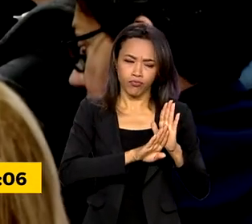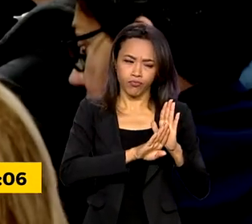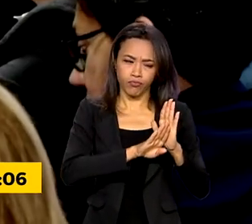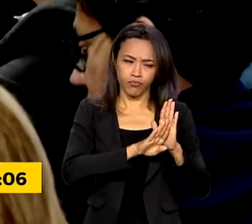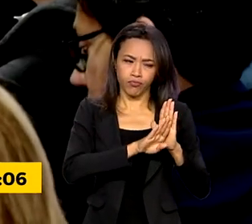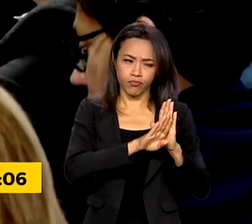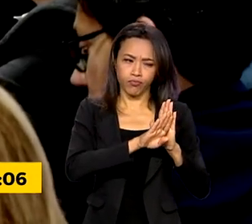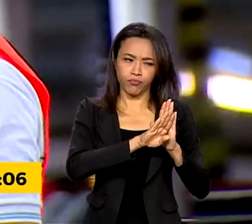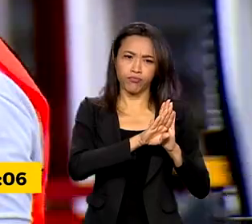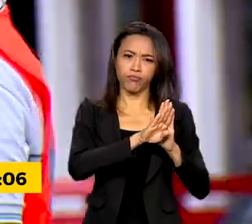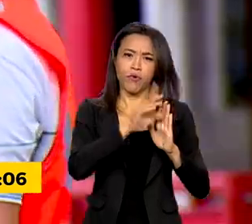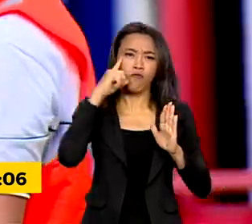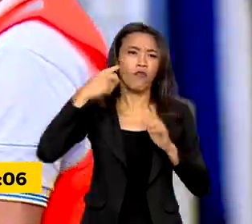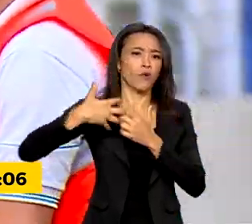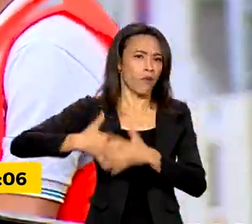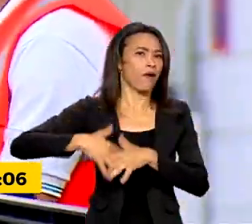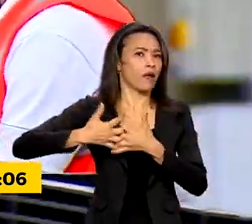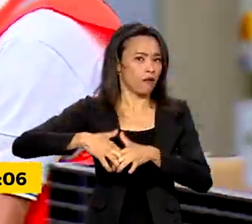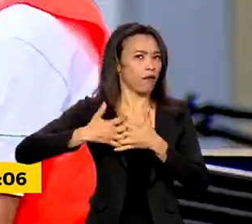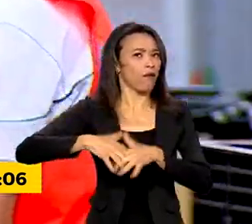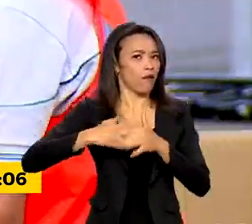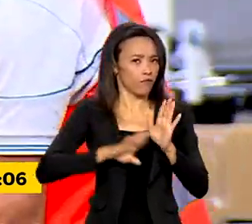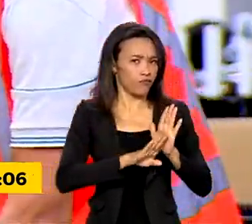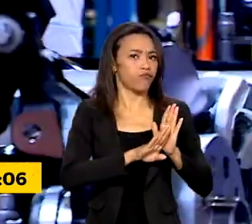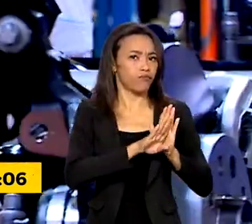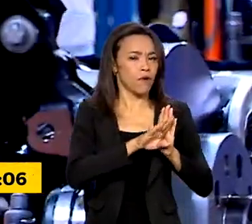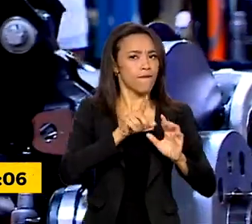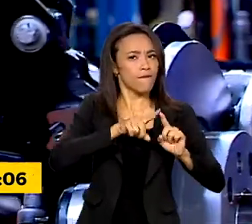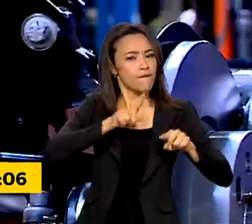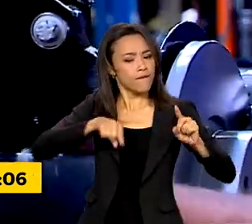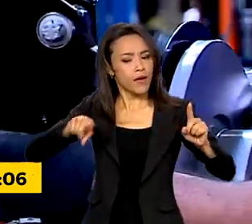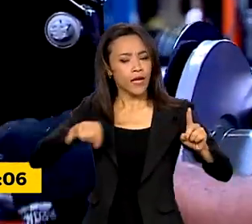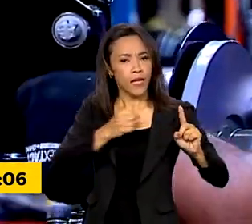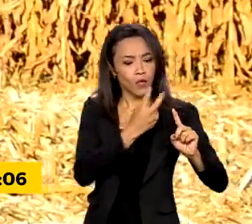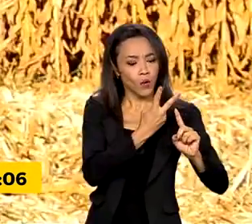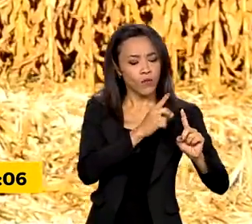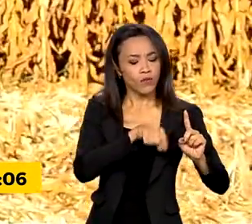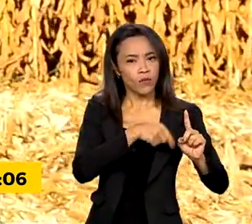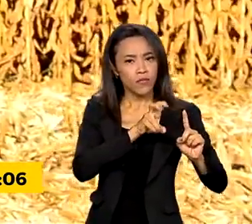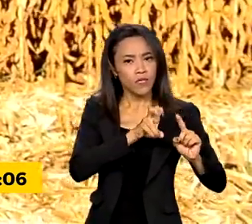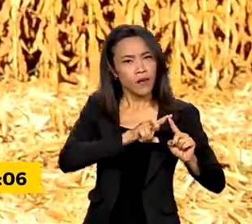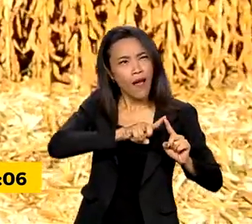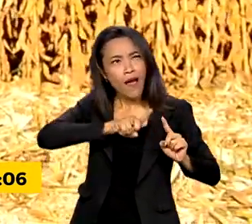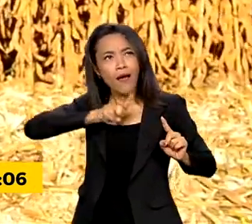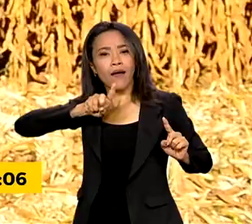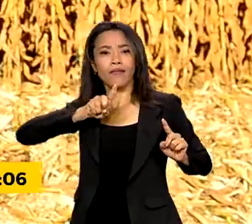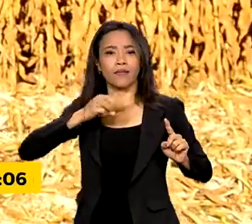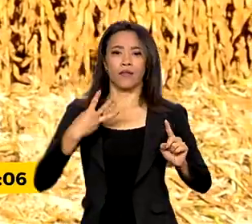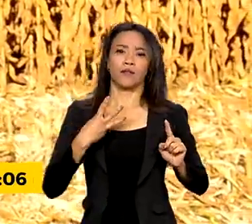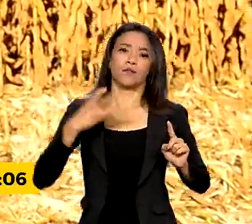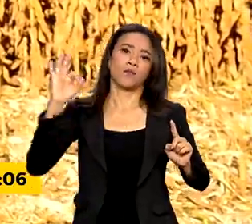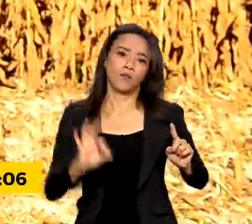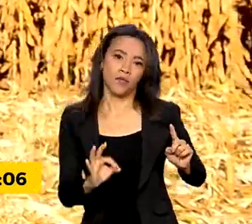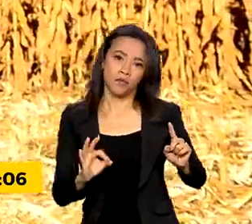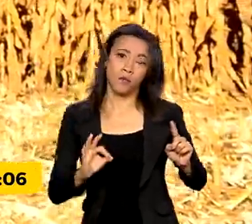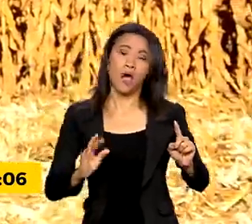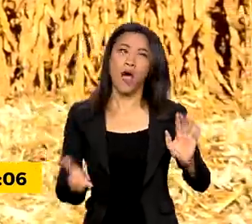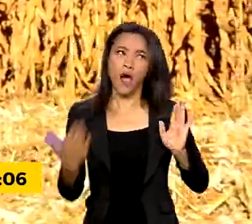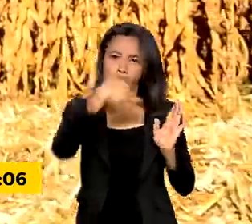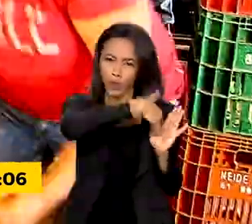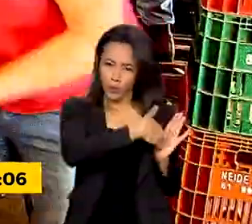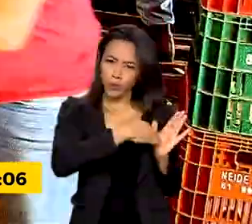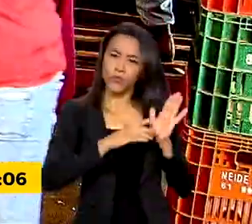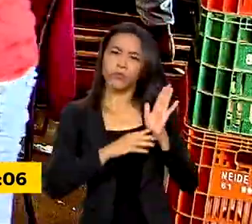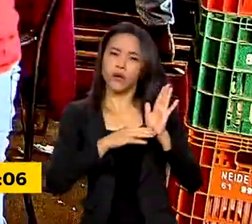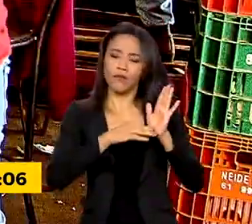para cima. O novo patamar vai variar entre 2,5% a 3%. A última projeção do